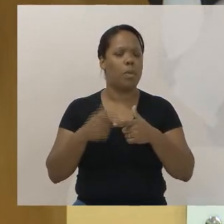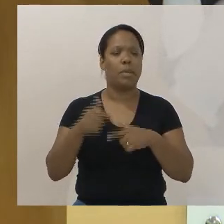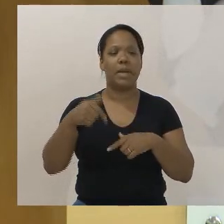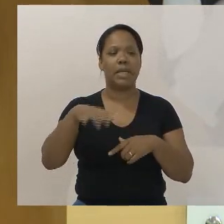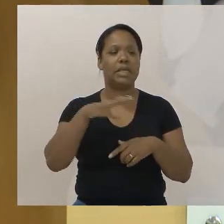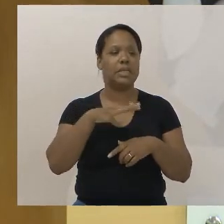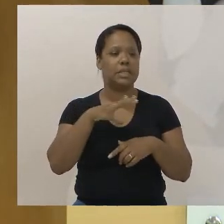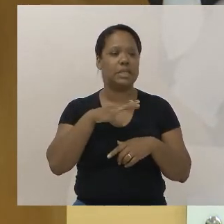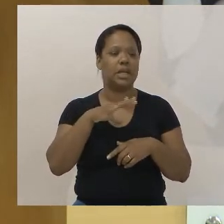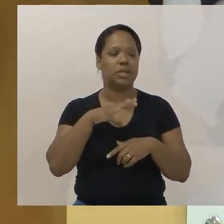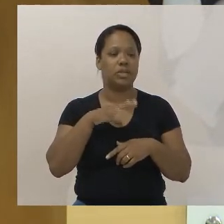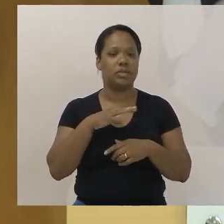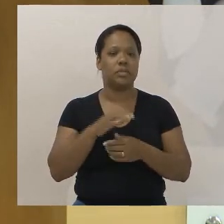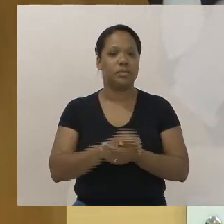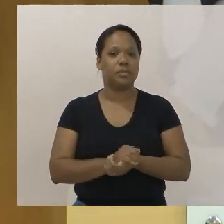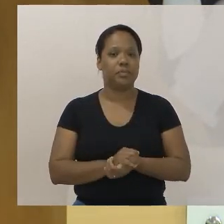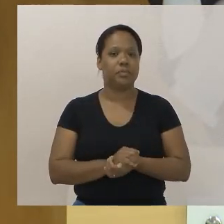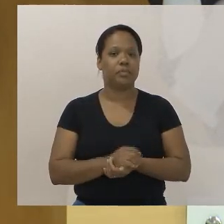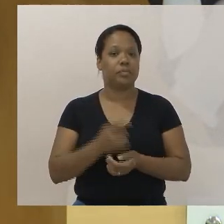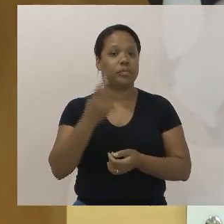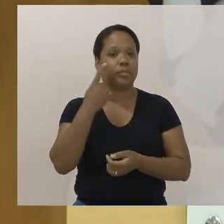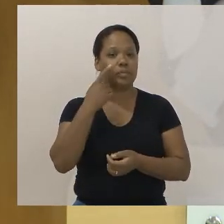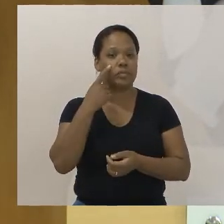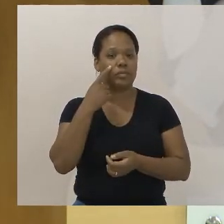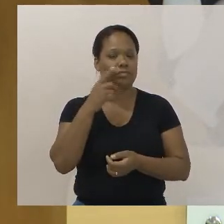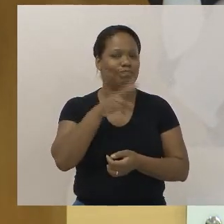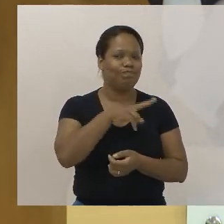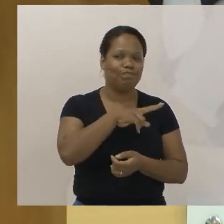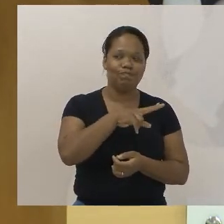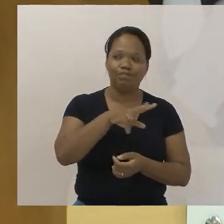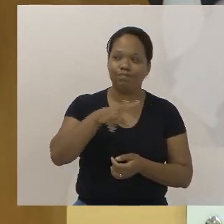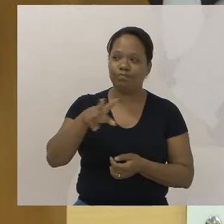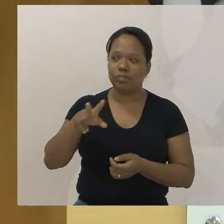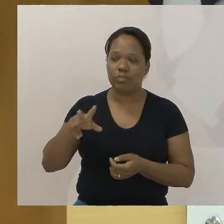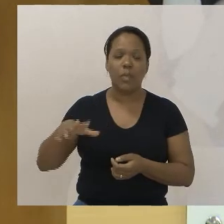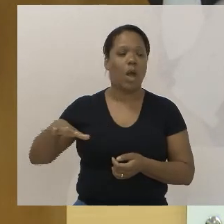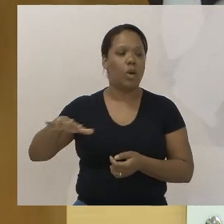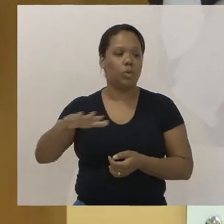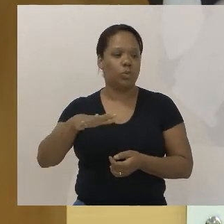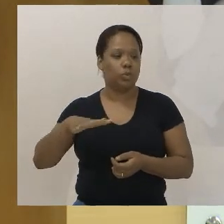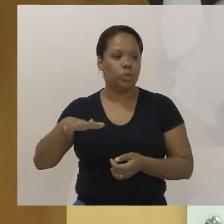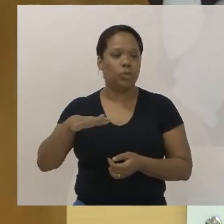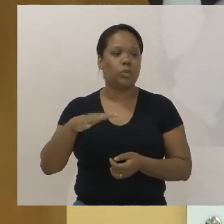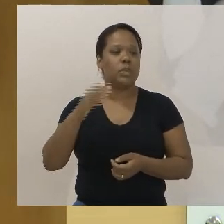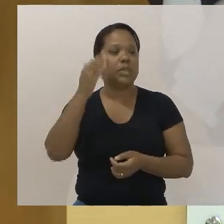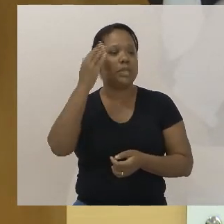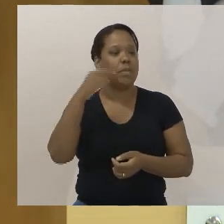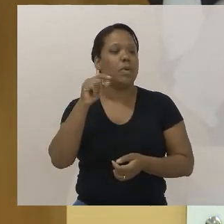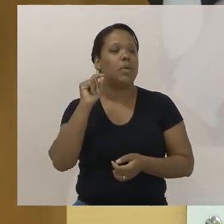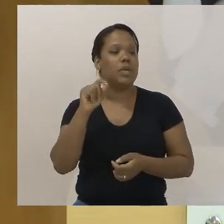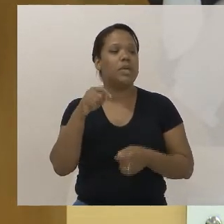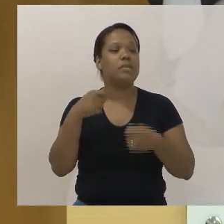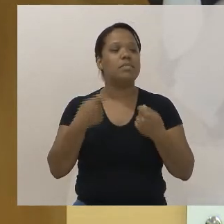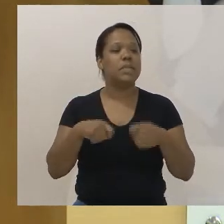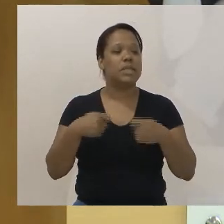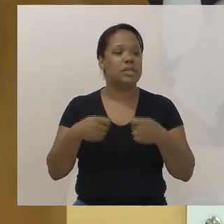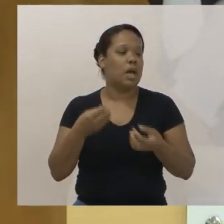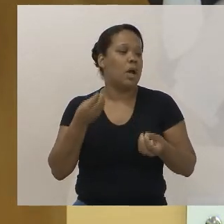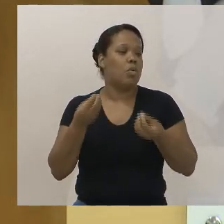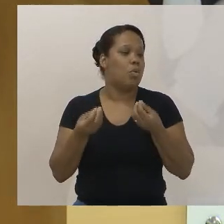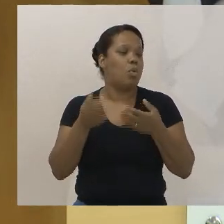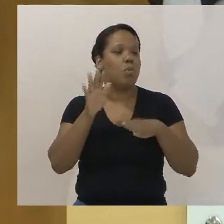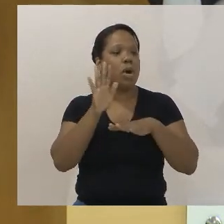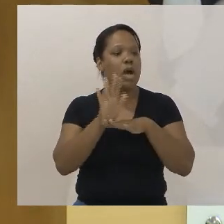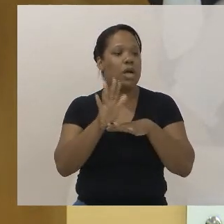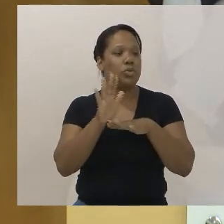cidade então a gente tem que ver a cidade não todo a gente tem que olhar a cidade não todo para saber o que ela precisa como que vamos